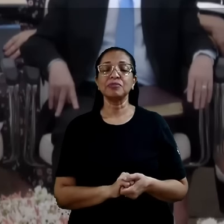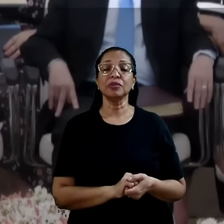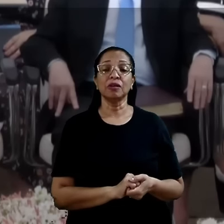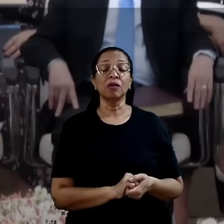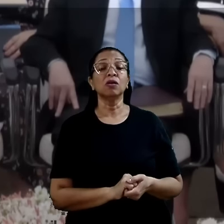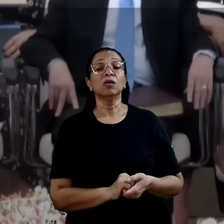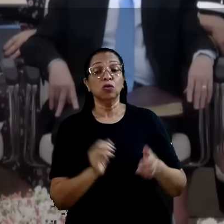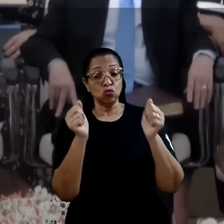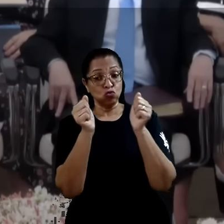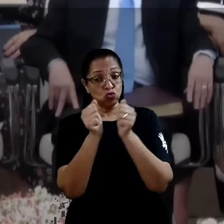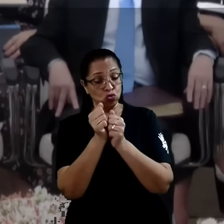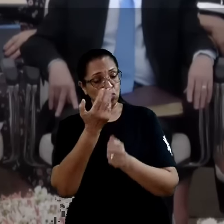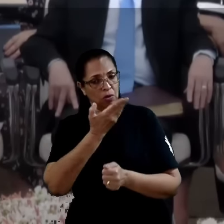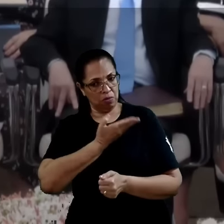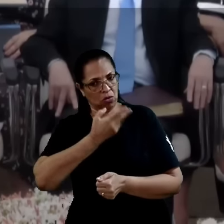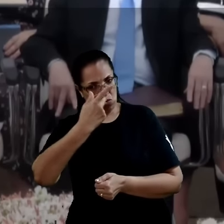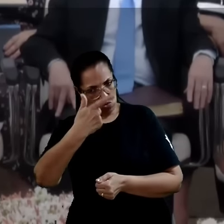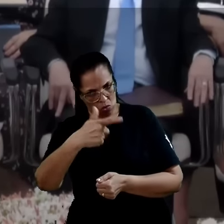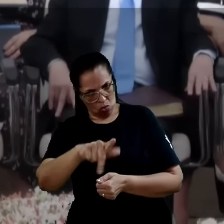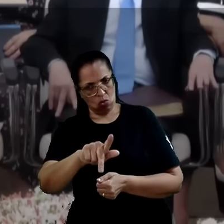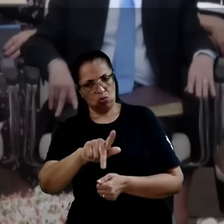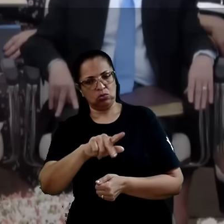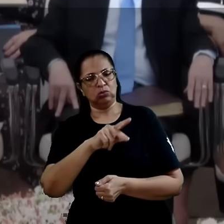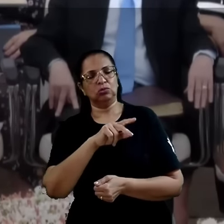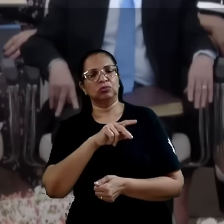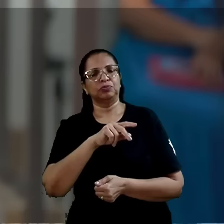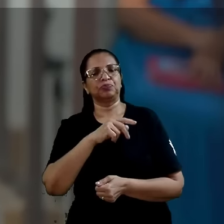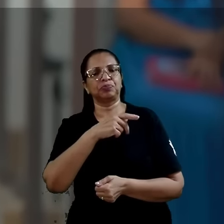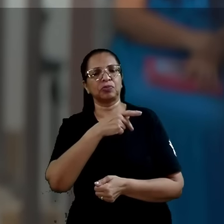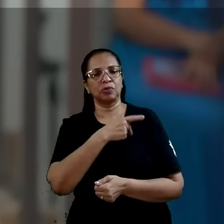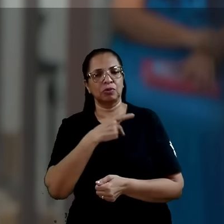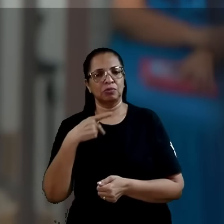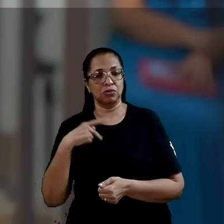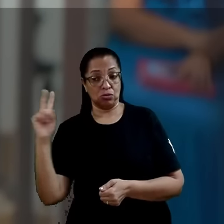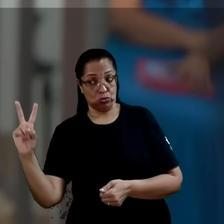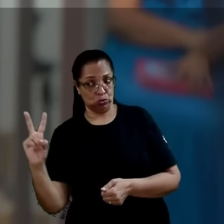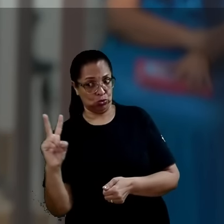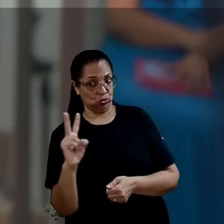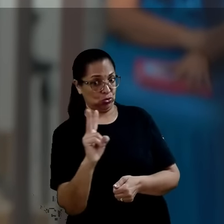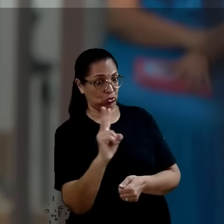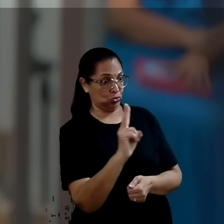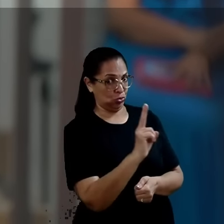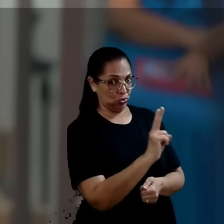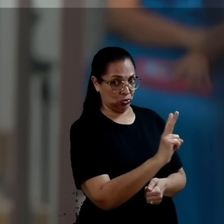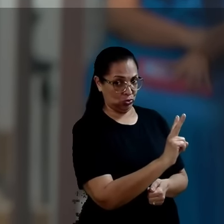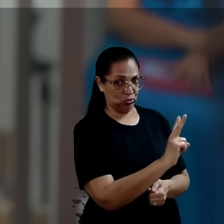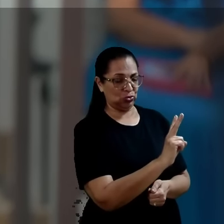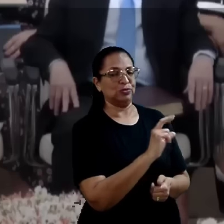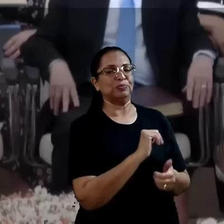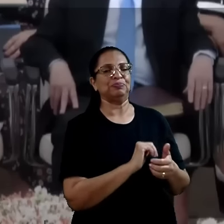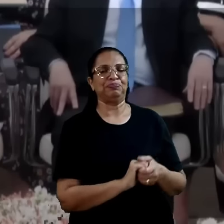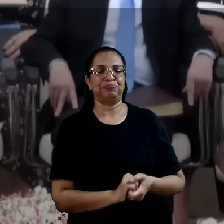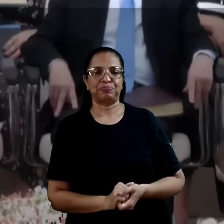sala de jantar na sala eu dava uma escapada para ouvir falava vem para cá menina vem